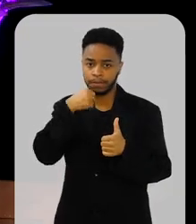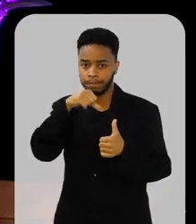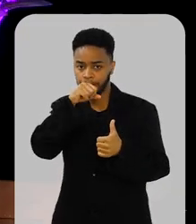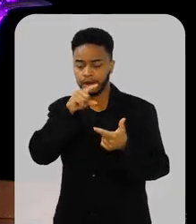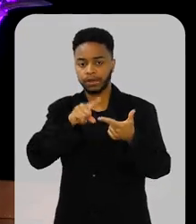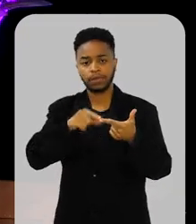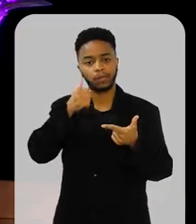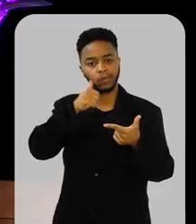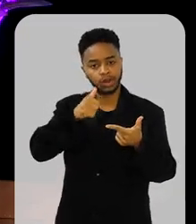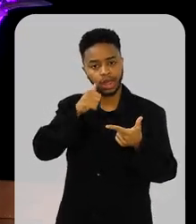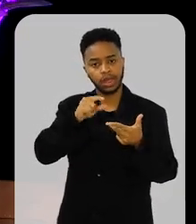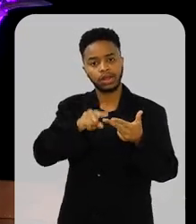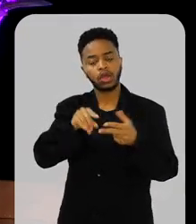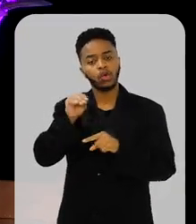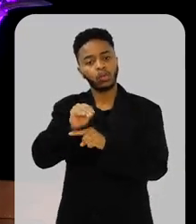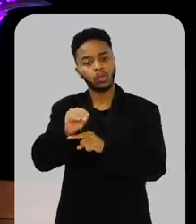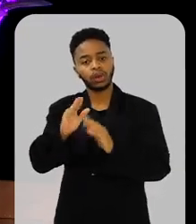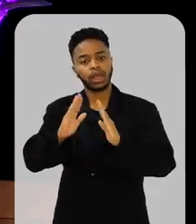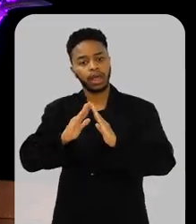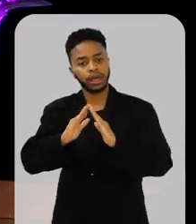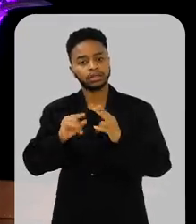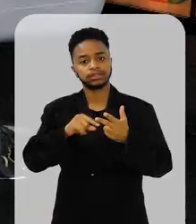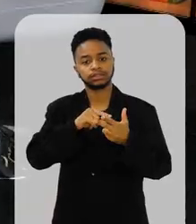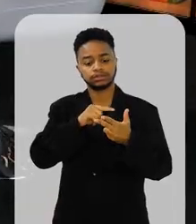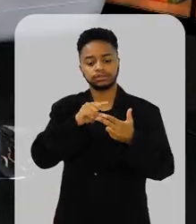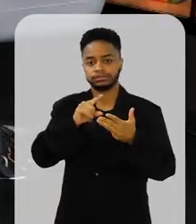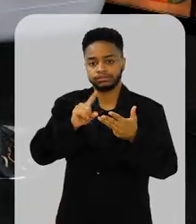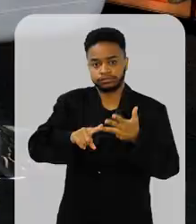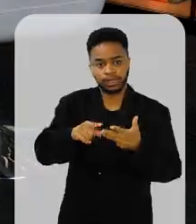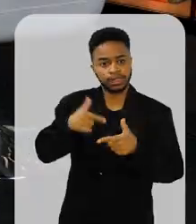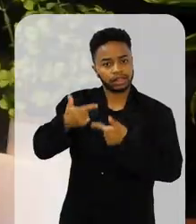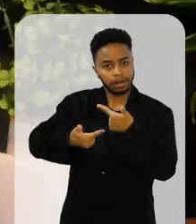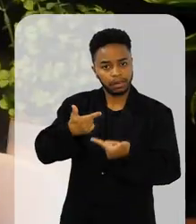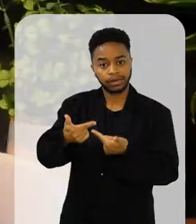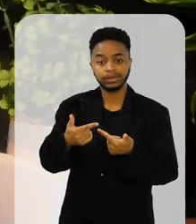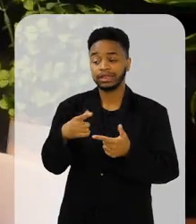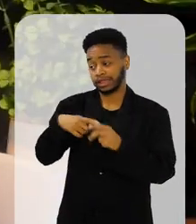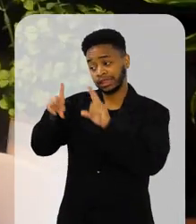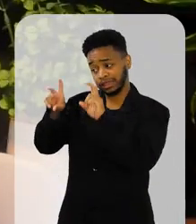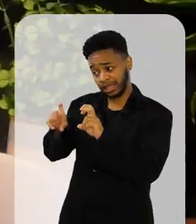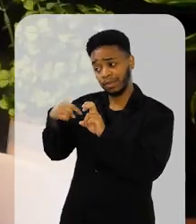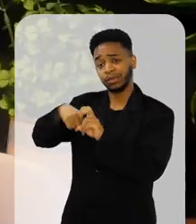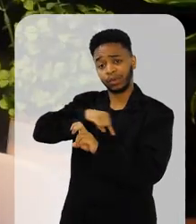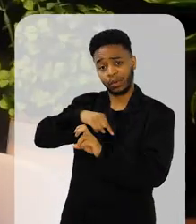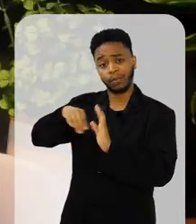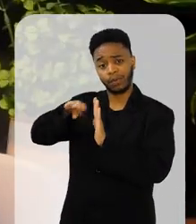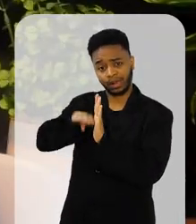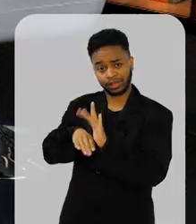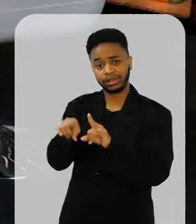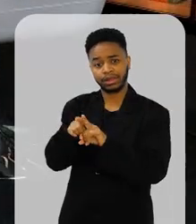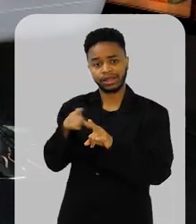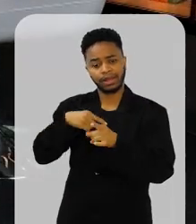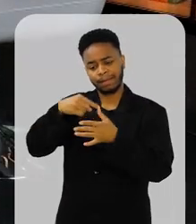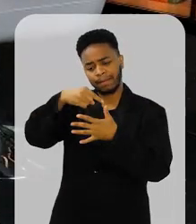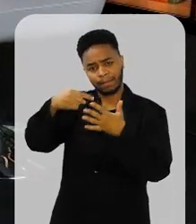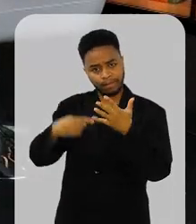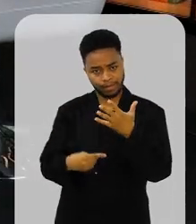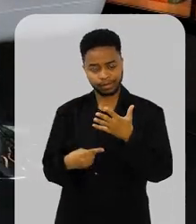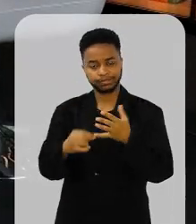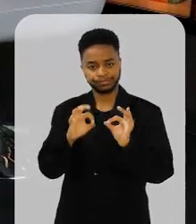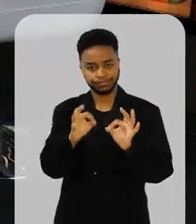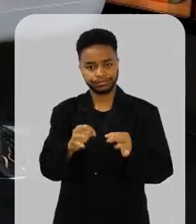Mãe, mulher, dona de casa, isso trabalhadora. Isso já foi tema aqui no programa Toda Mulher. Exatamente, vai por aí afora, né?